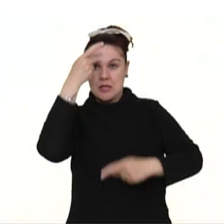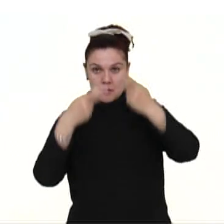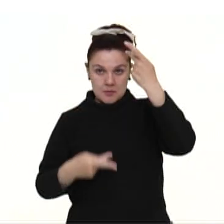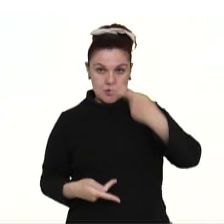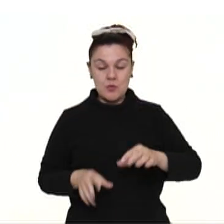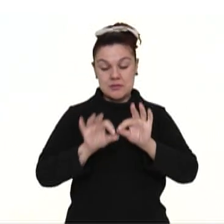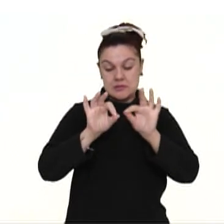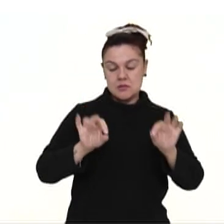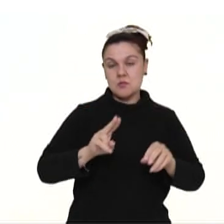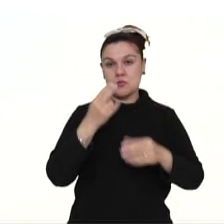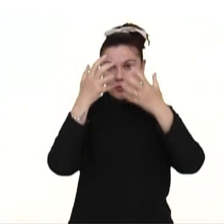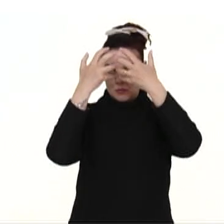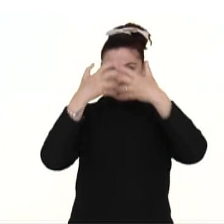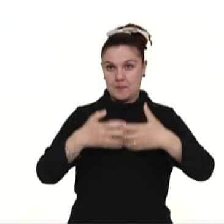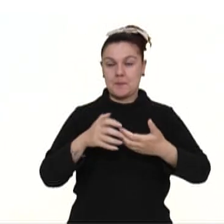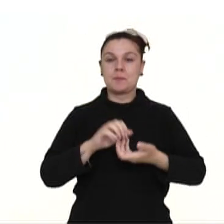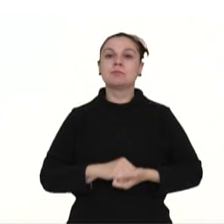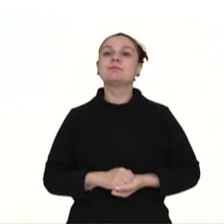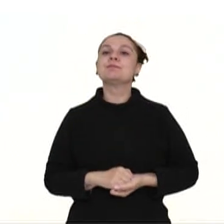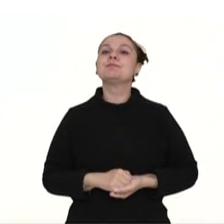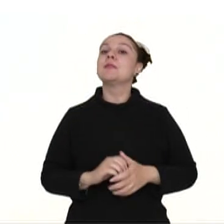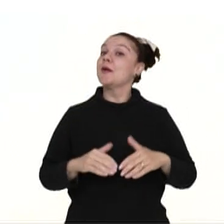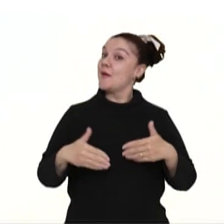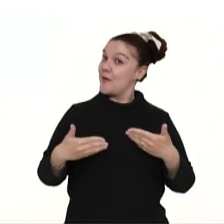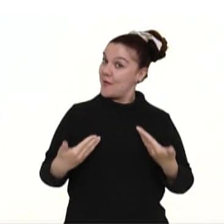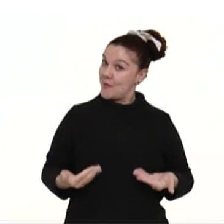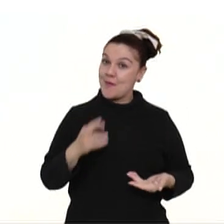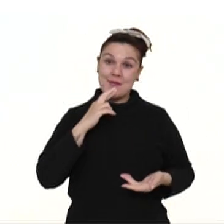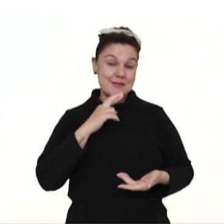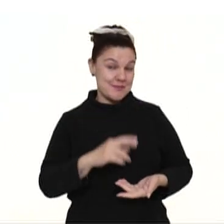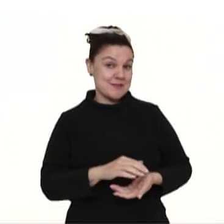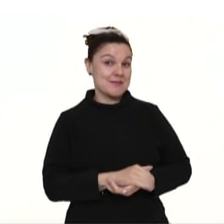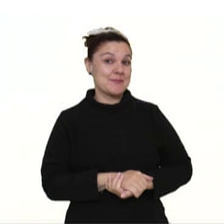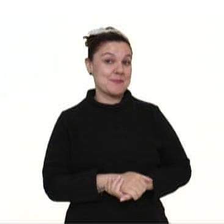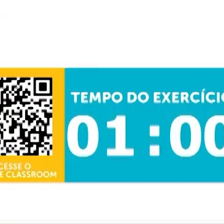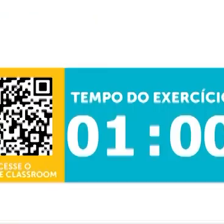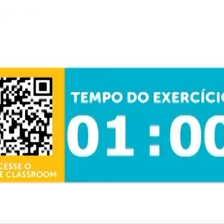sejam simples ou complexas. Qual é a resposta?